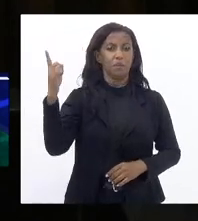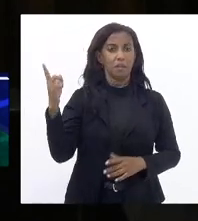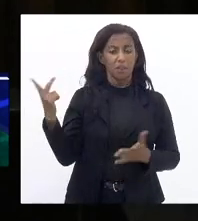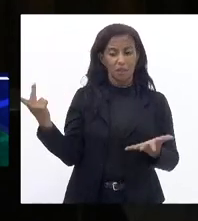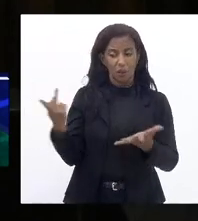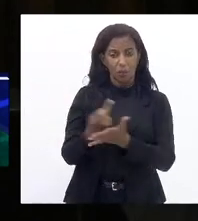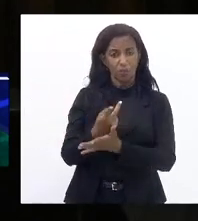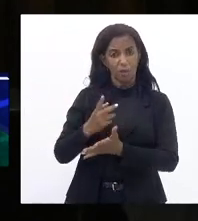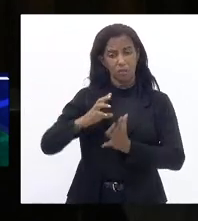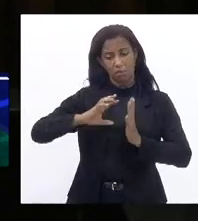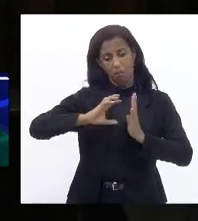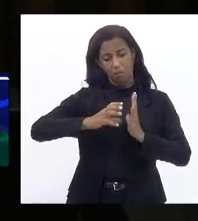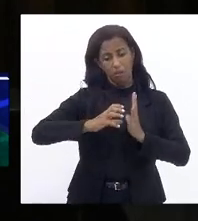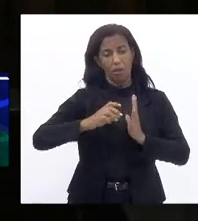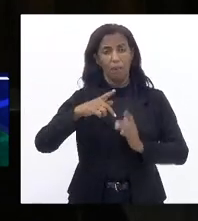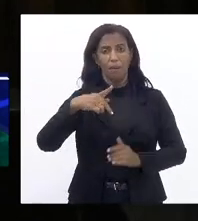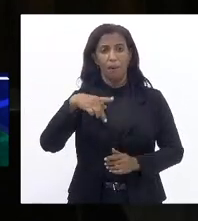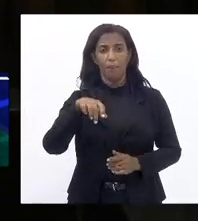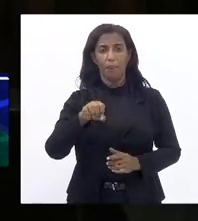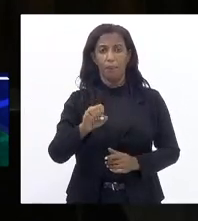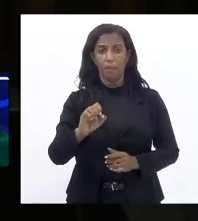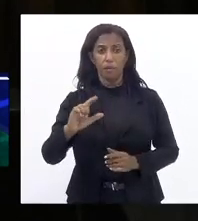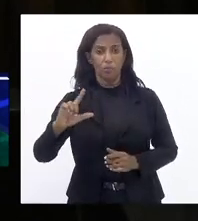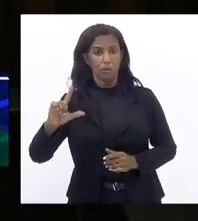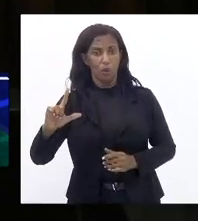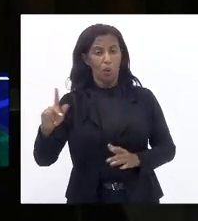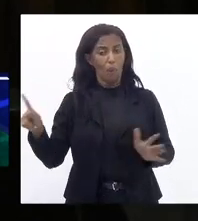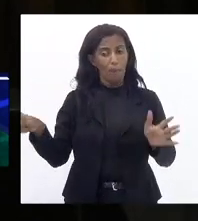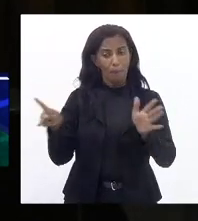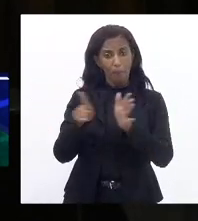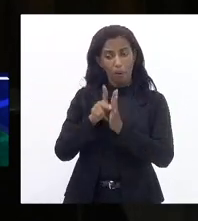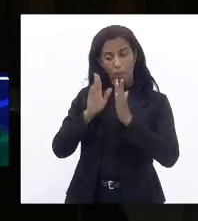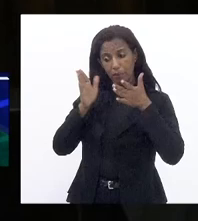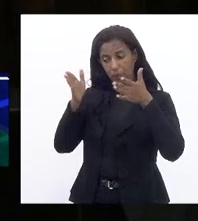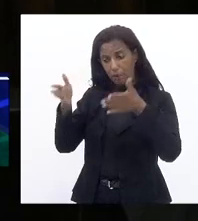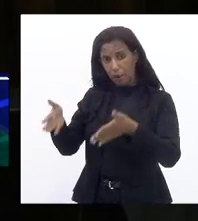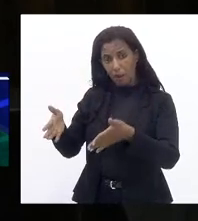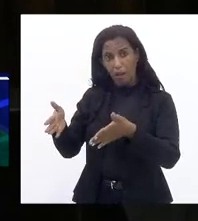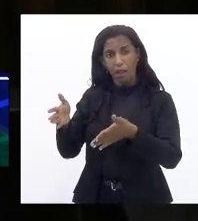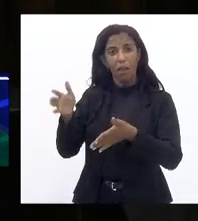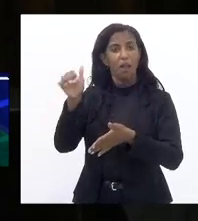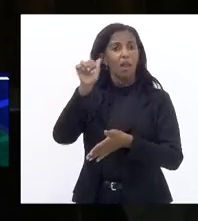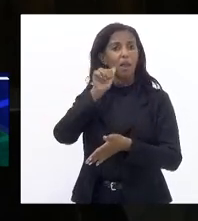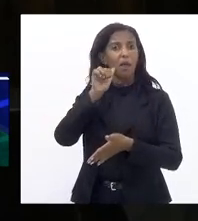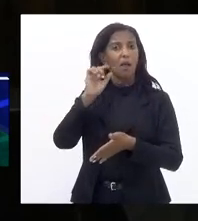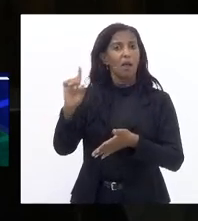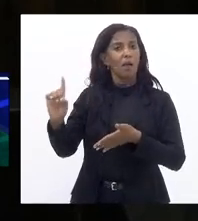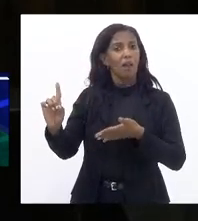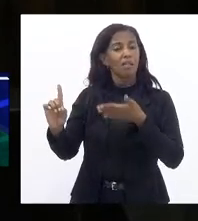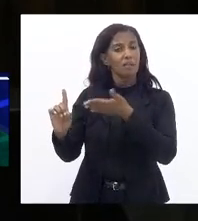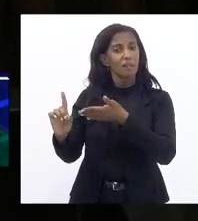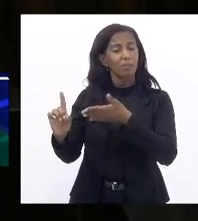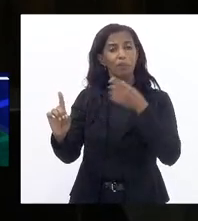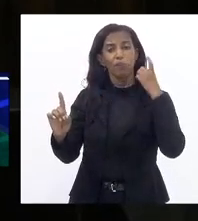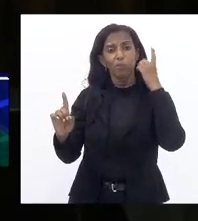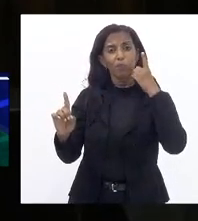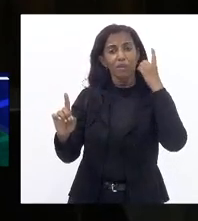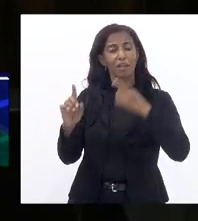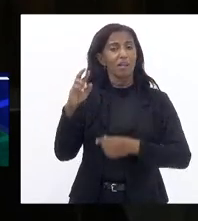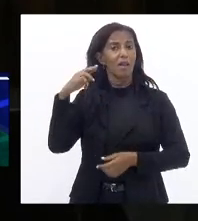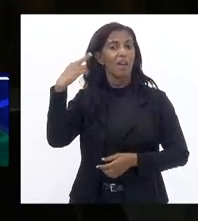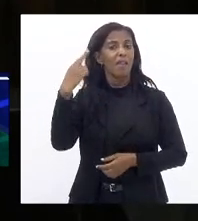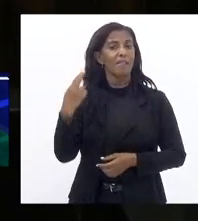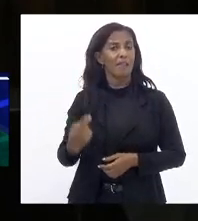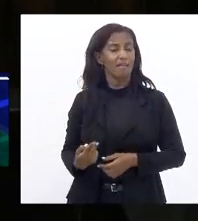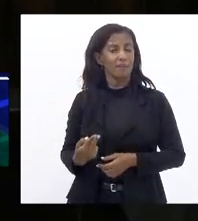do PSOL e, mais especificamente, da deputada Renata Souza. Haja vista que os demais membros